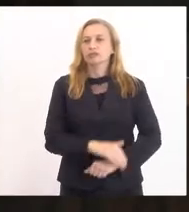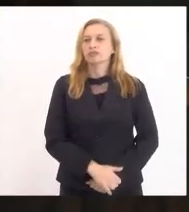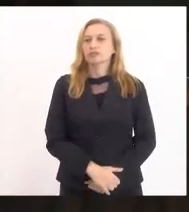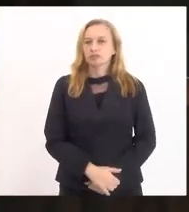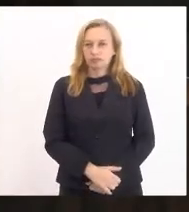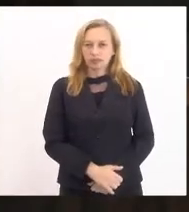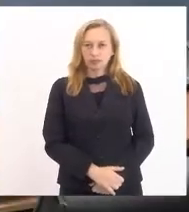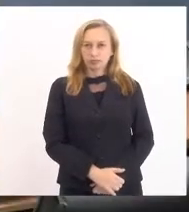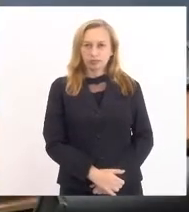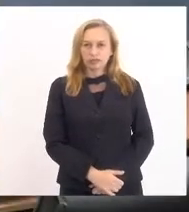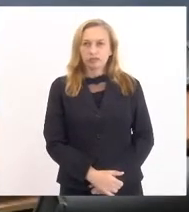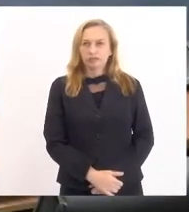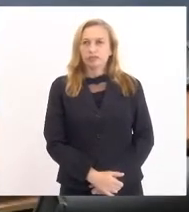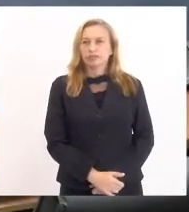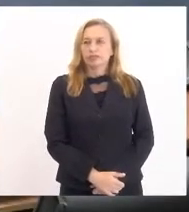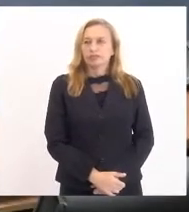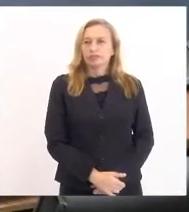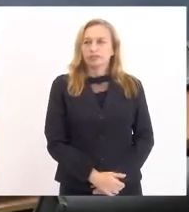regimental.